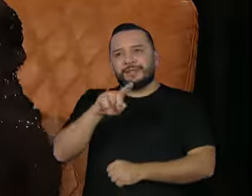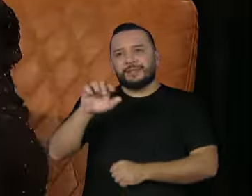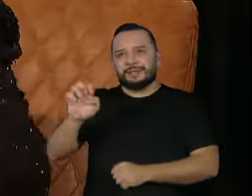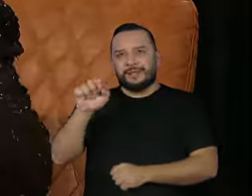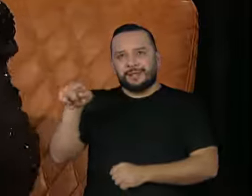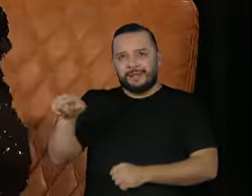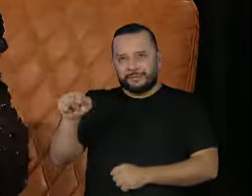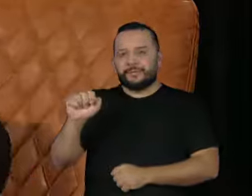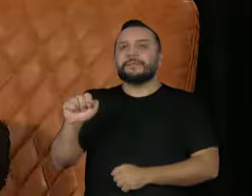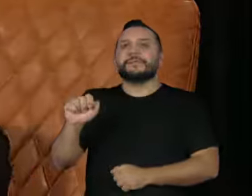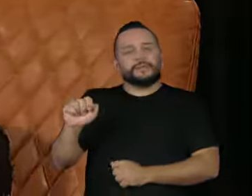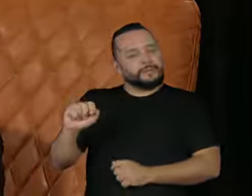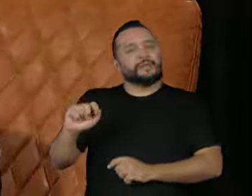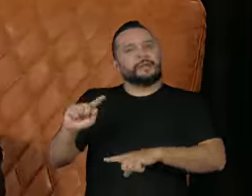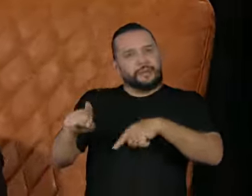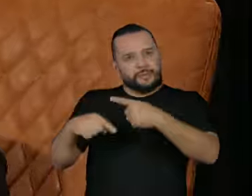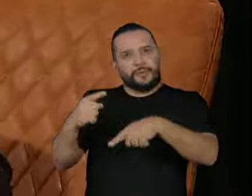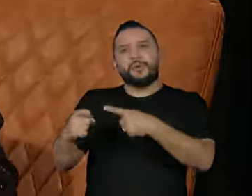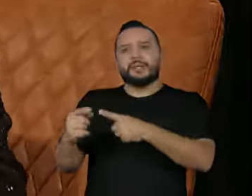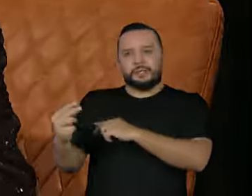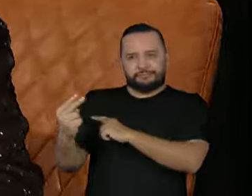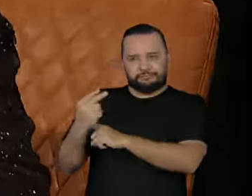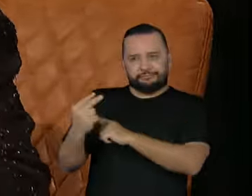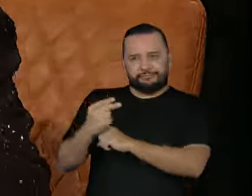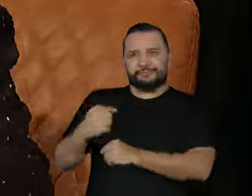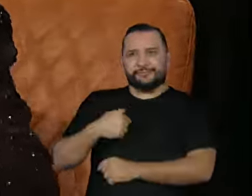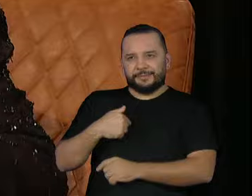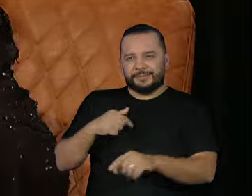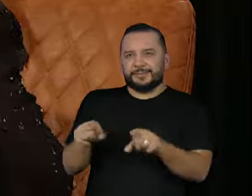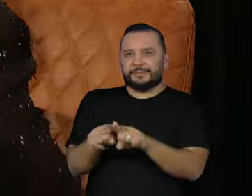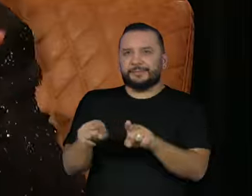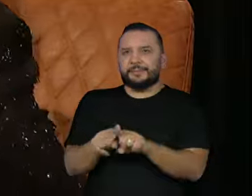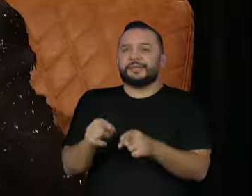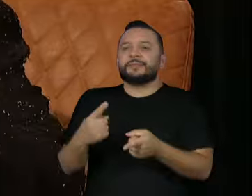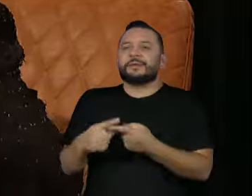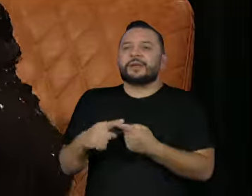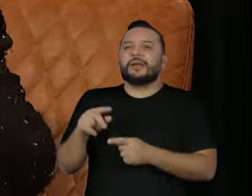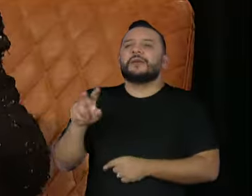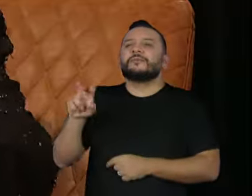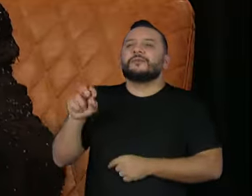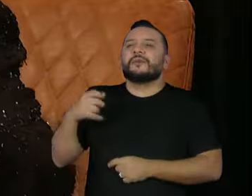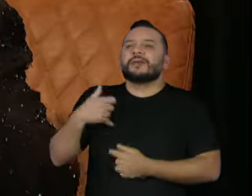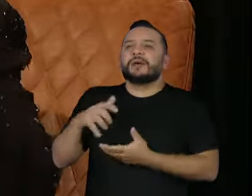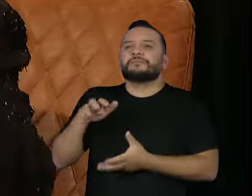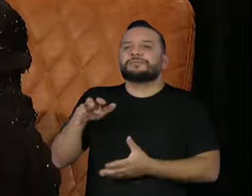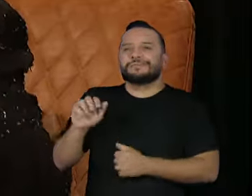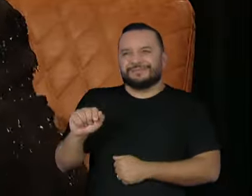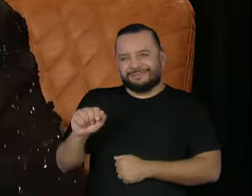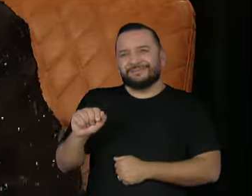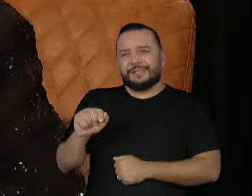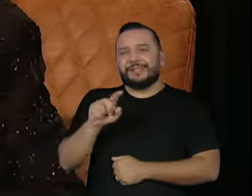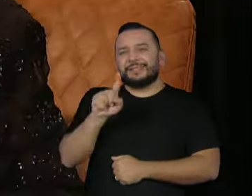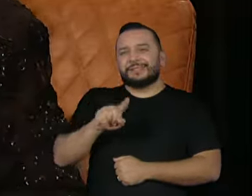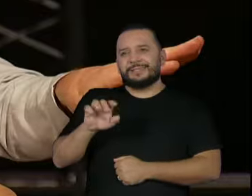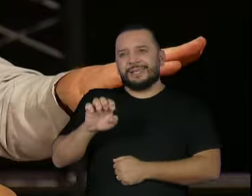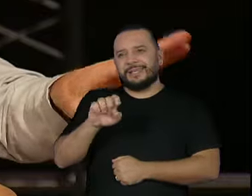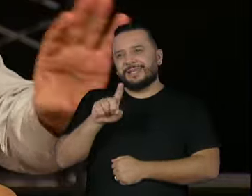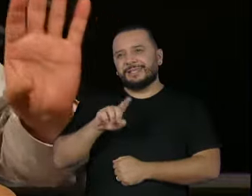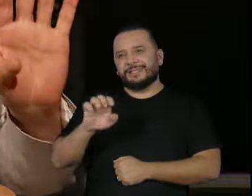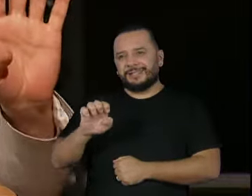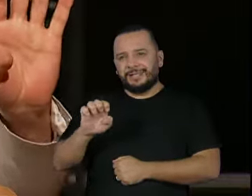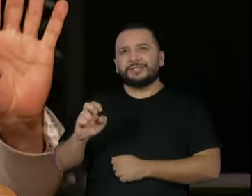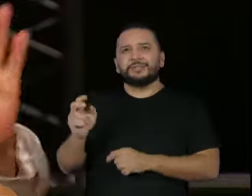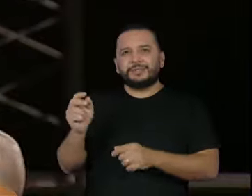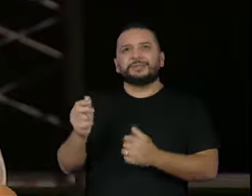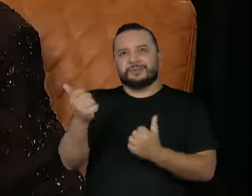depois começou a dar continuidade de me acompanhar, porque a minha avó já estava meio cansada. Foi essa Zezé que me levava. Eu vou ali no toalete, já